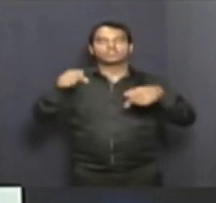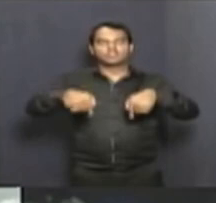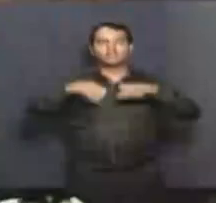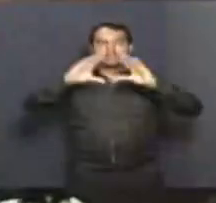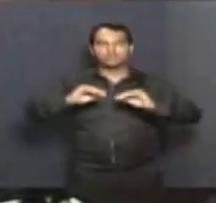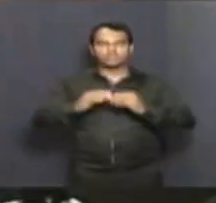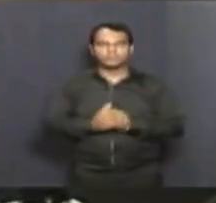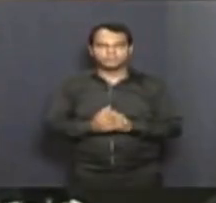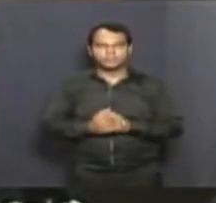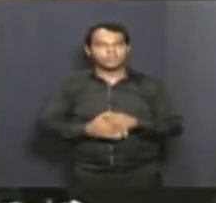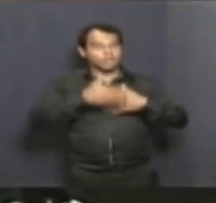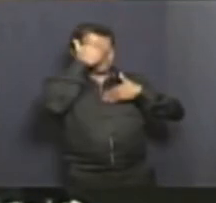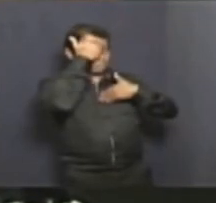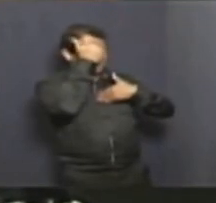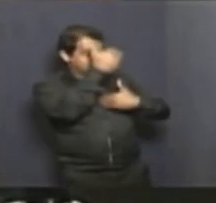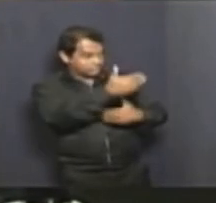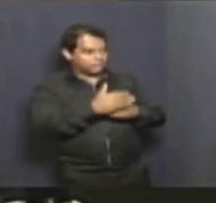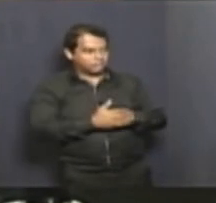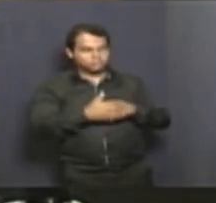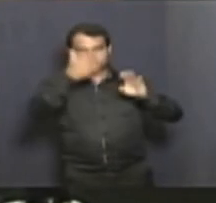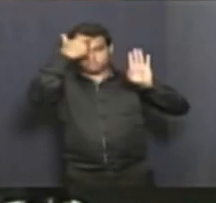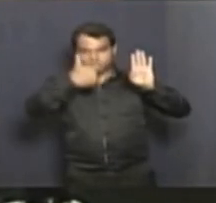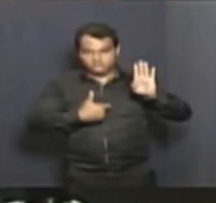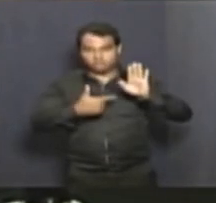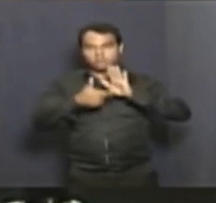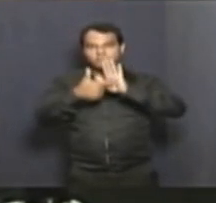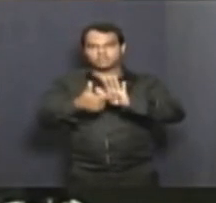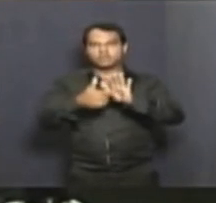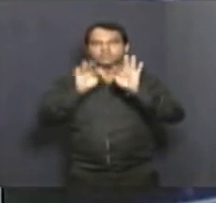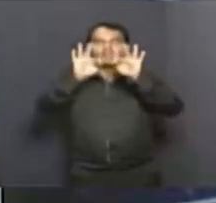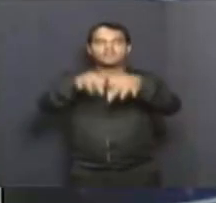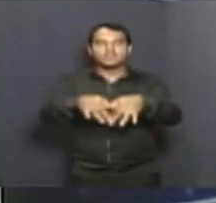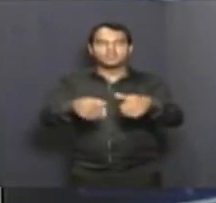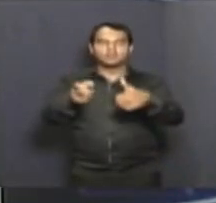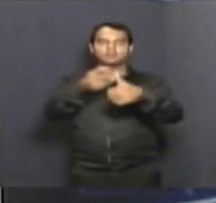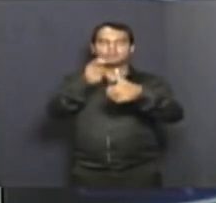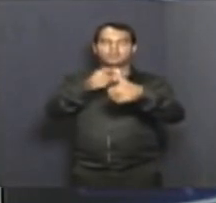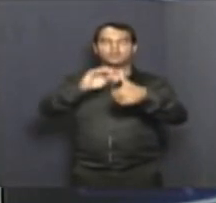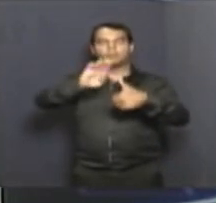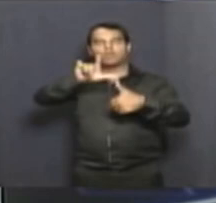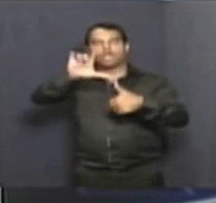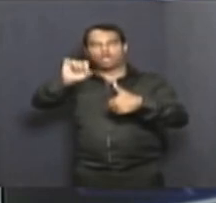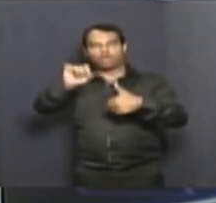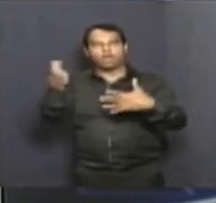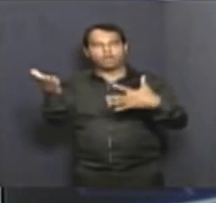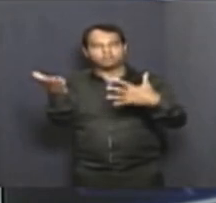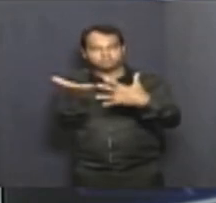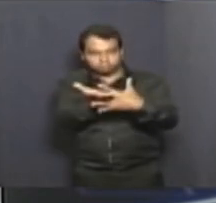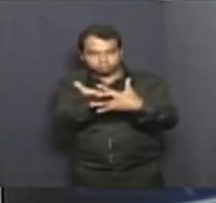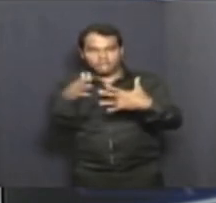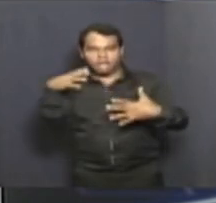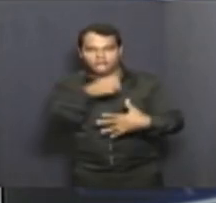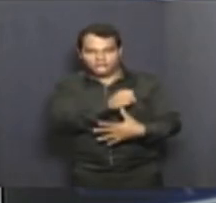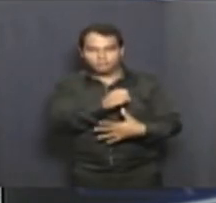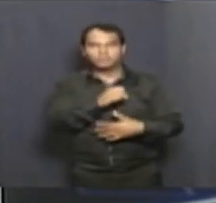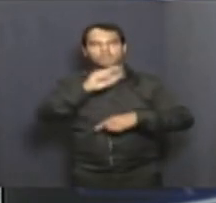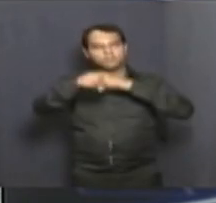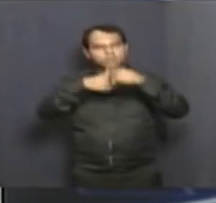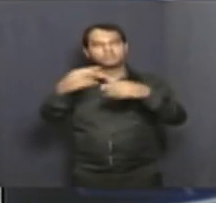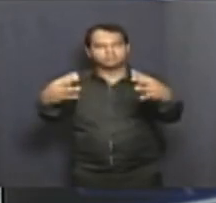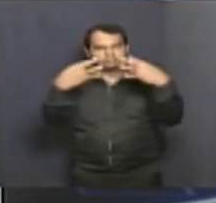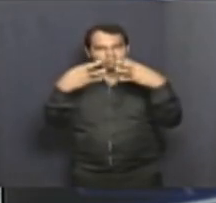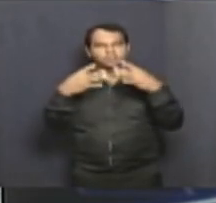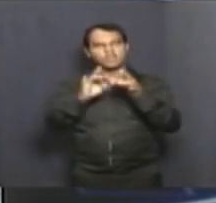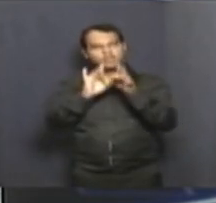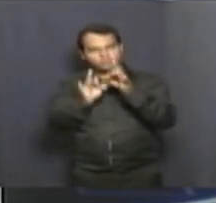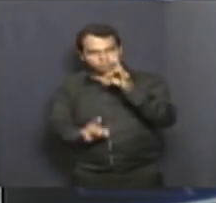obrigado candidatos com essas apresentações nos esperamos neste primeiro bloco queremos um rápido intervalo para quem nos acompanha pelas redes de tv